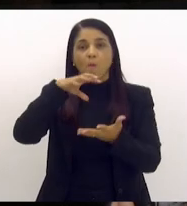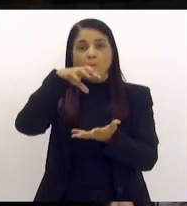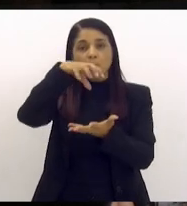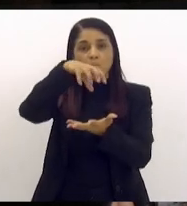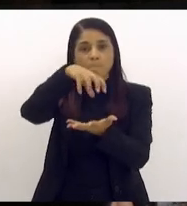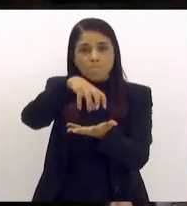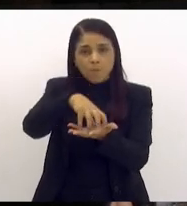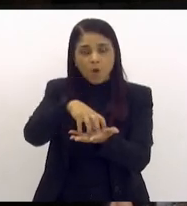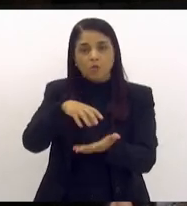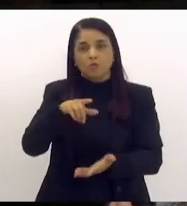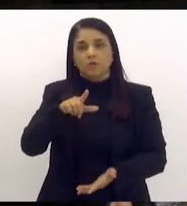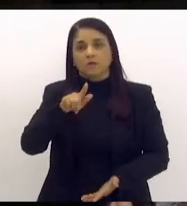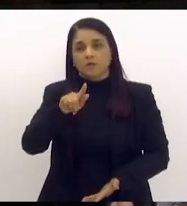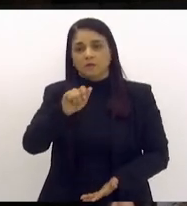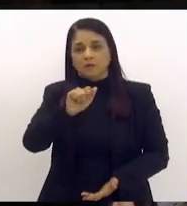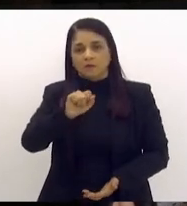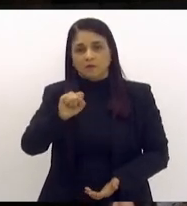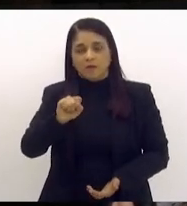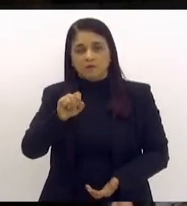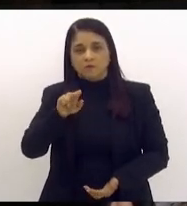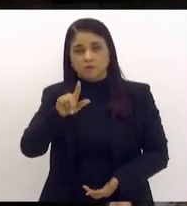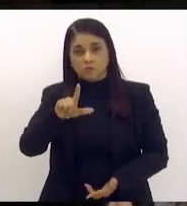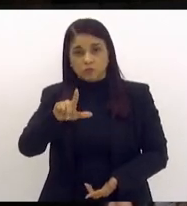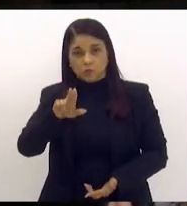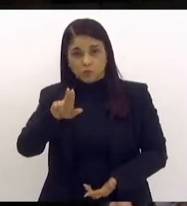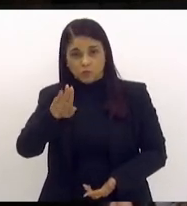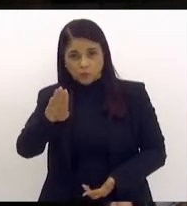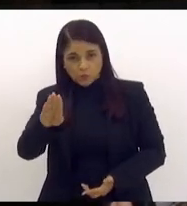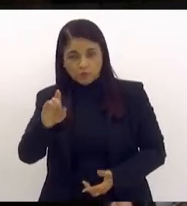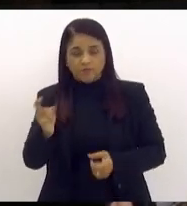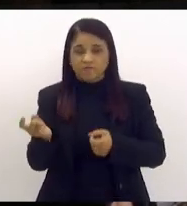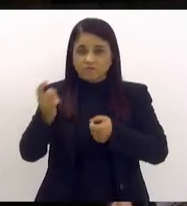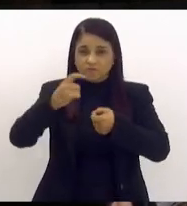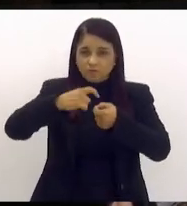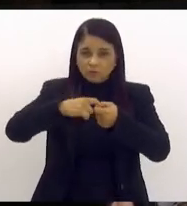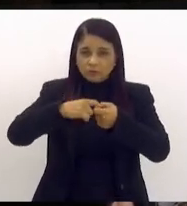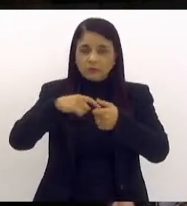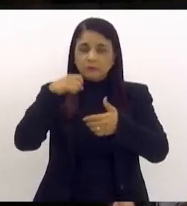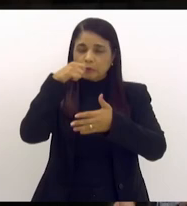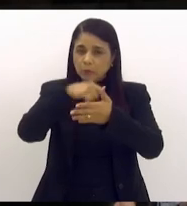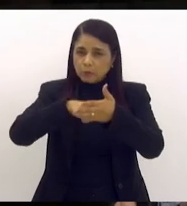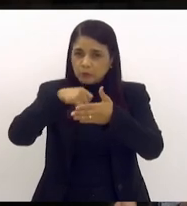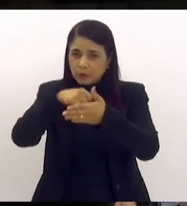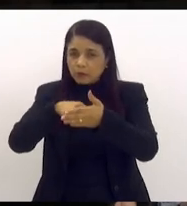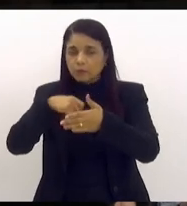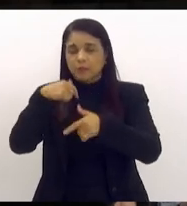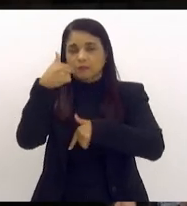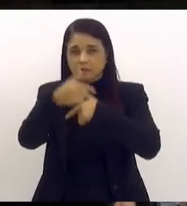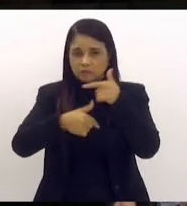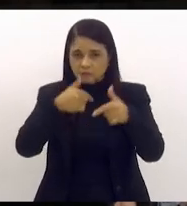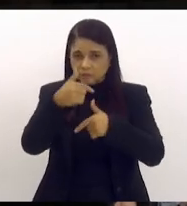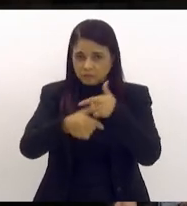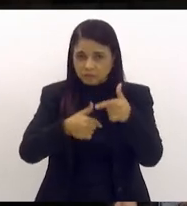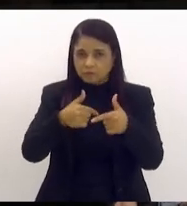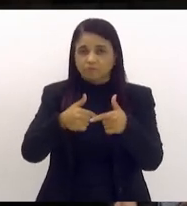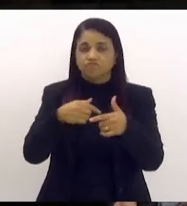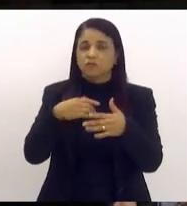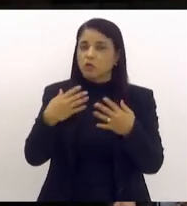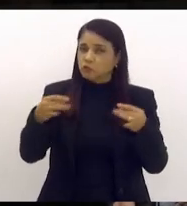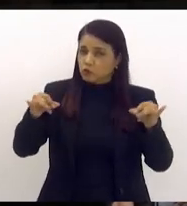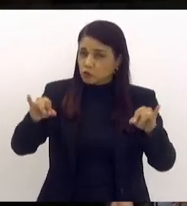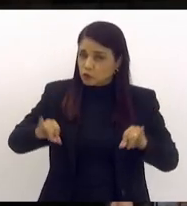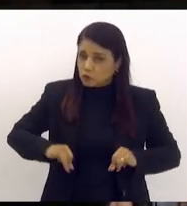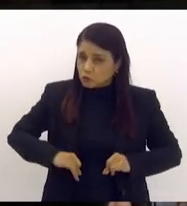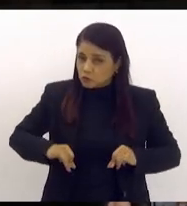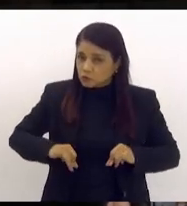lutando por essa retomada das atividades do Polo gaslub não é que sofreu também e não foi diferente